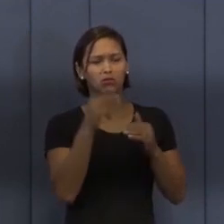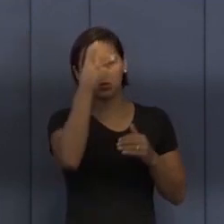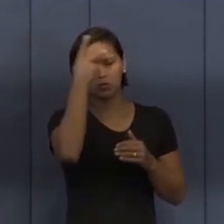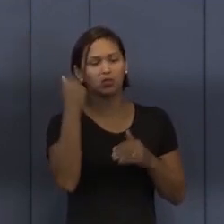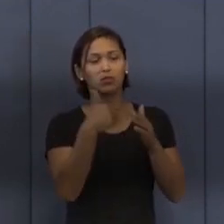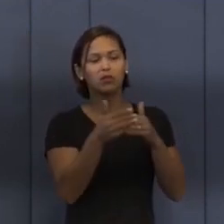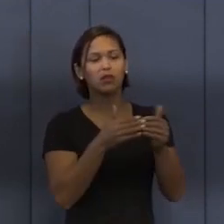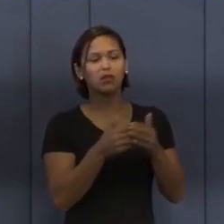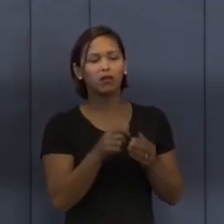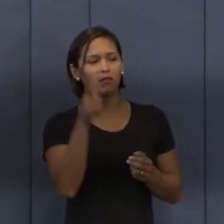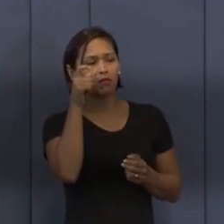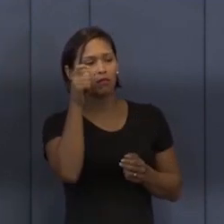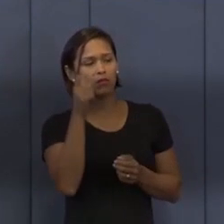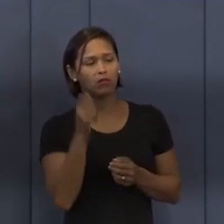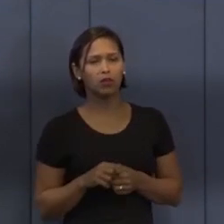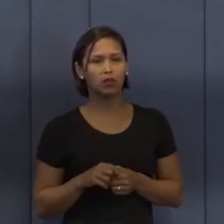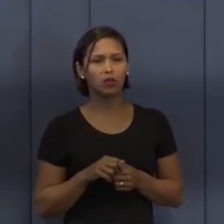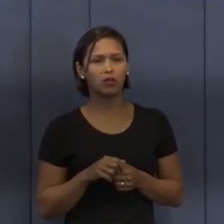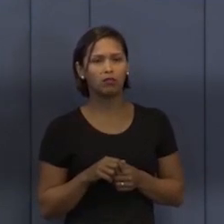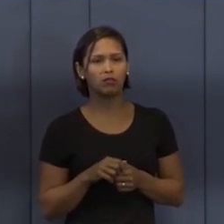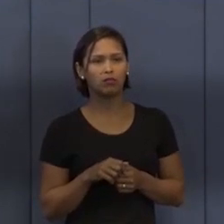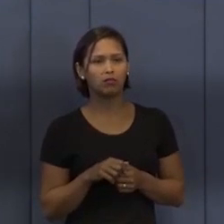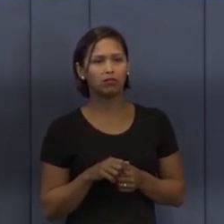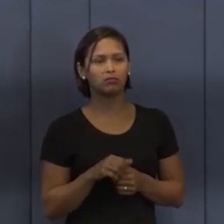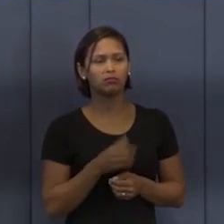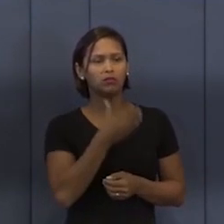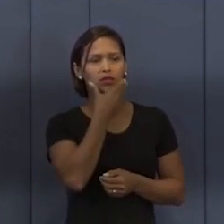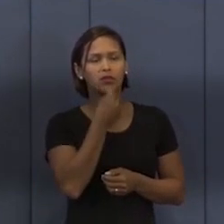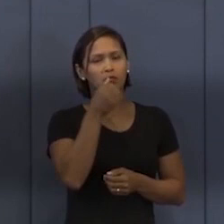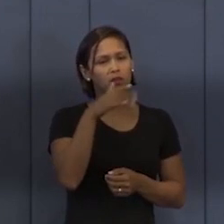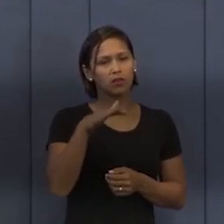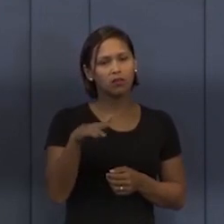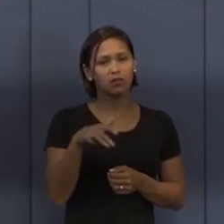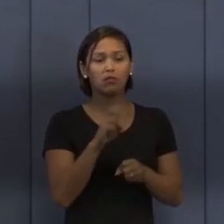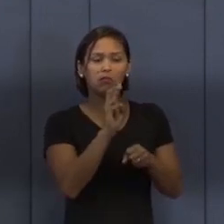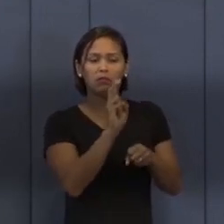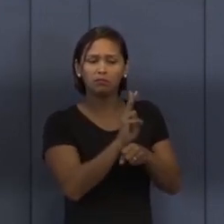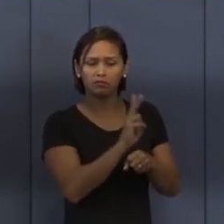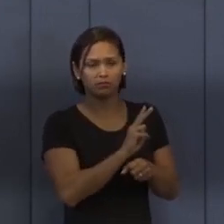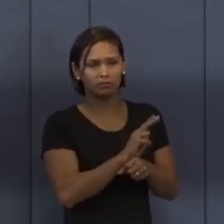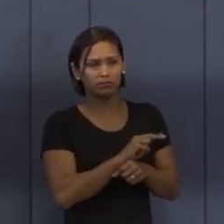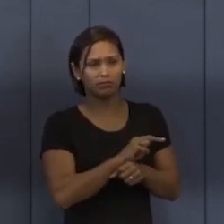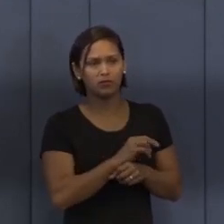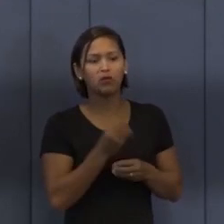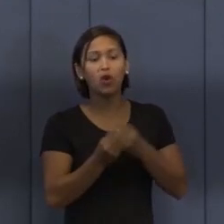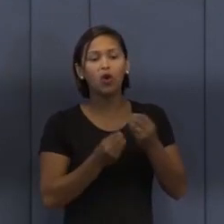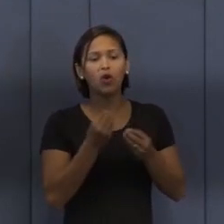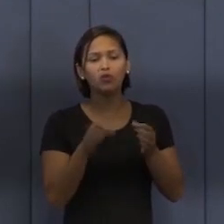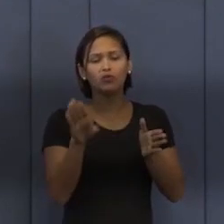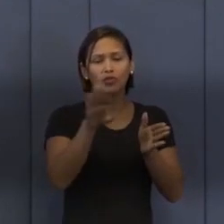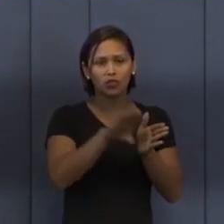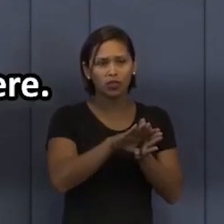Um aluno, um adulto, qualquer, aleatório, viu o menino e ficou protegendo o